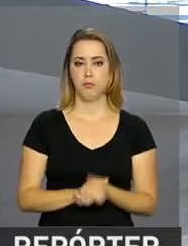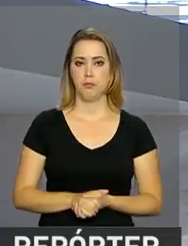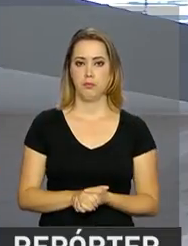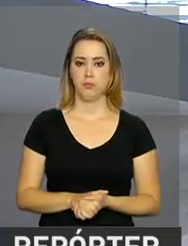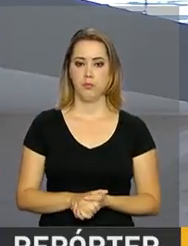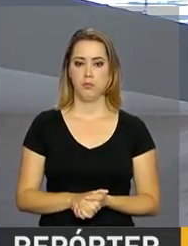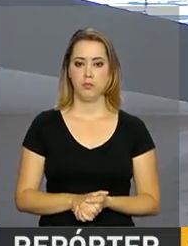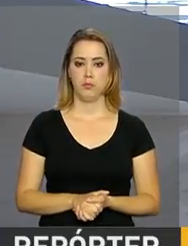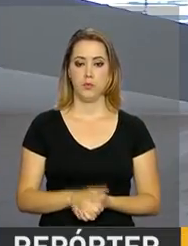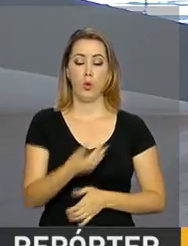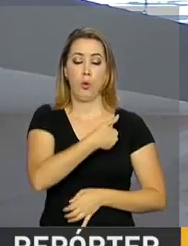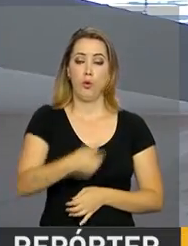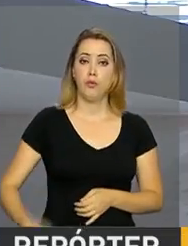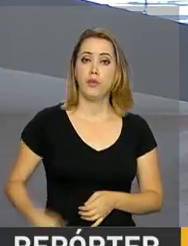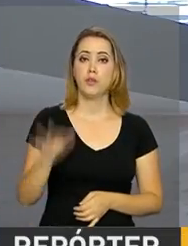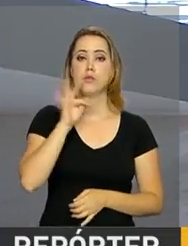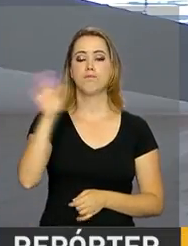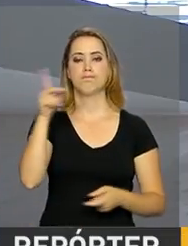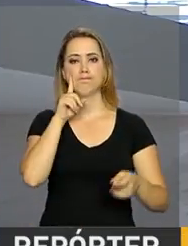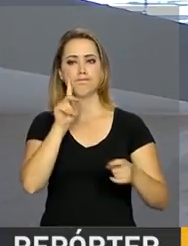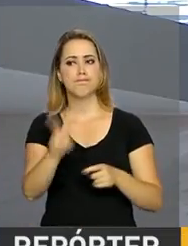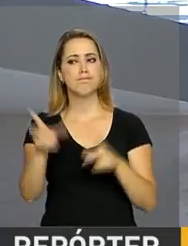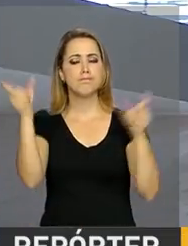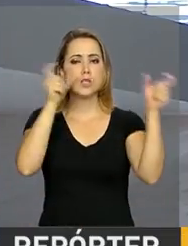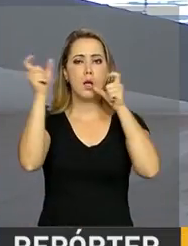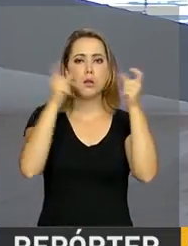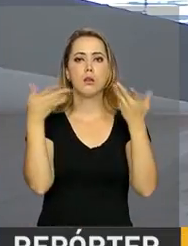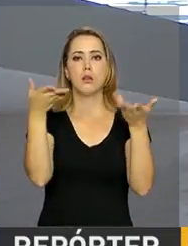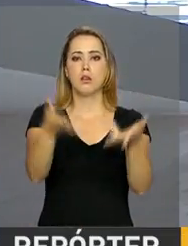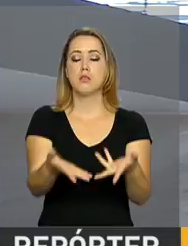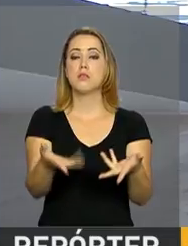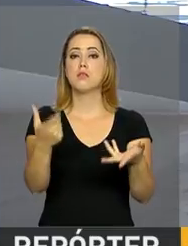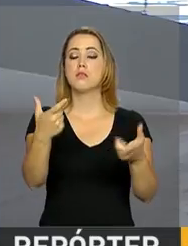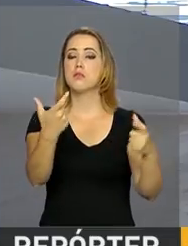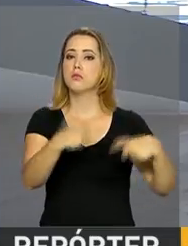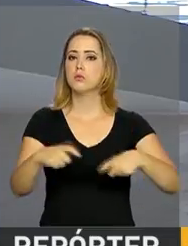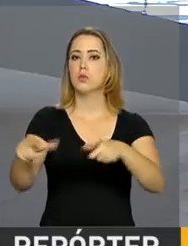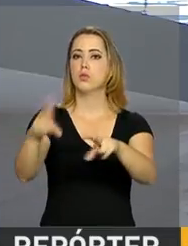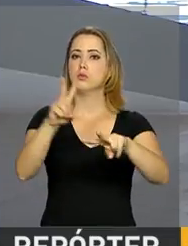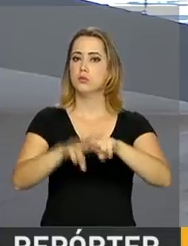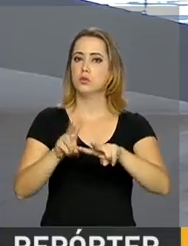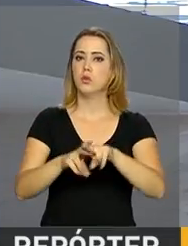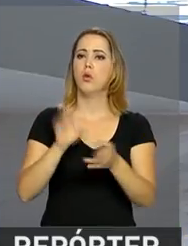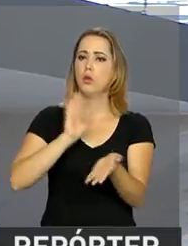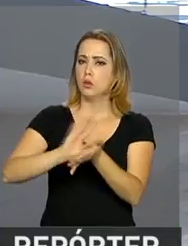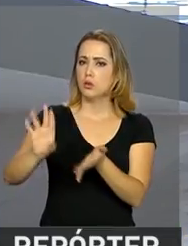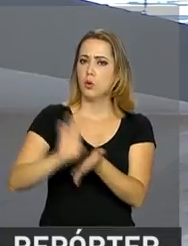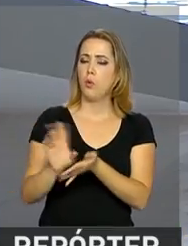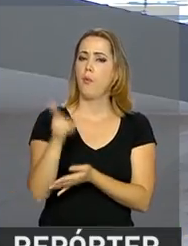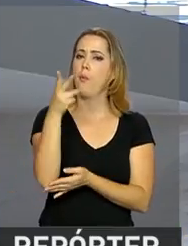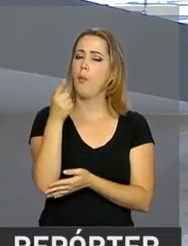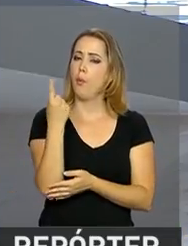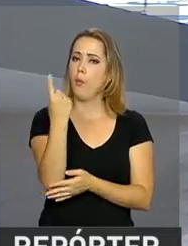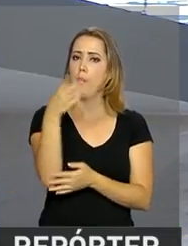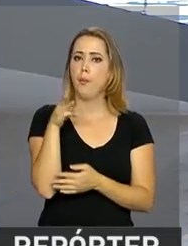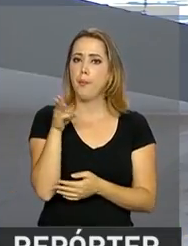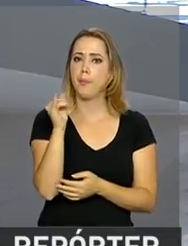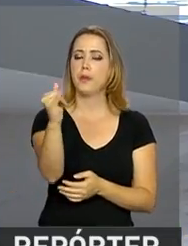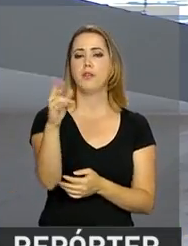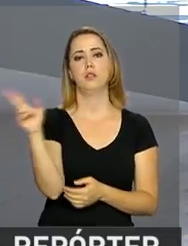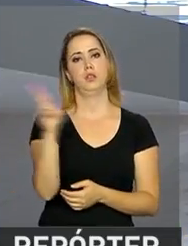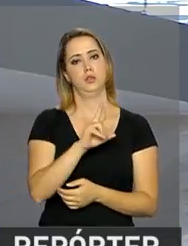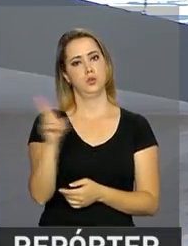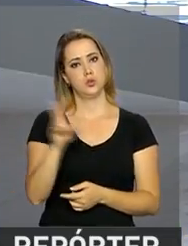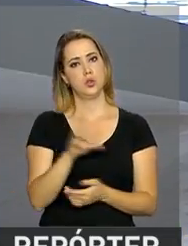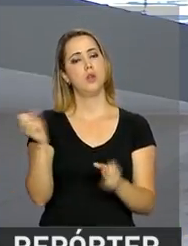dado atenção ao sistema penitenciário na semana passada foram repassados aos Estados 1 bilhão milhões de reais